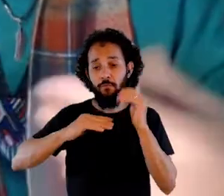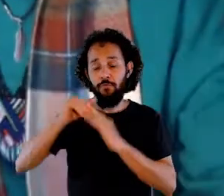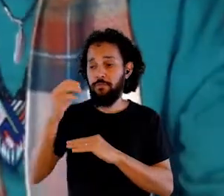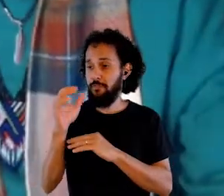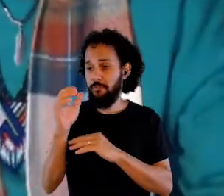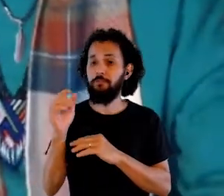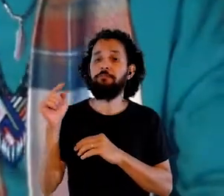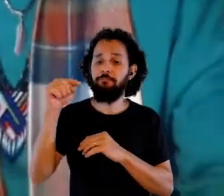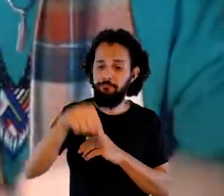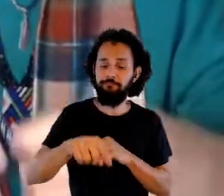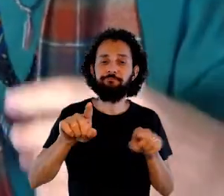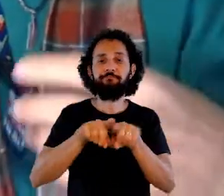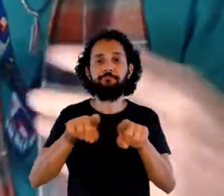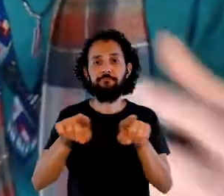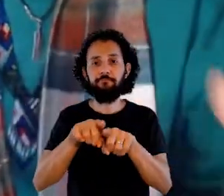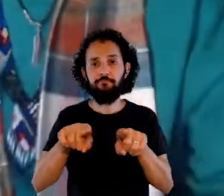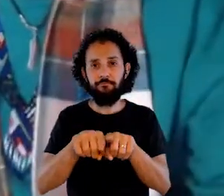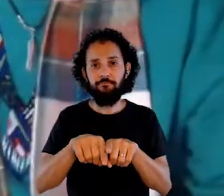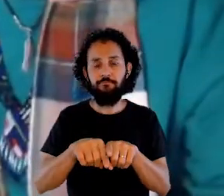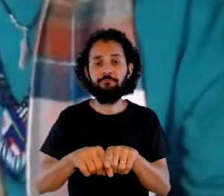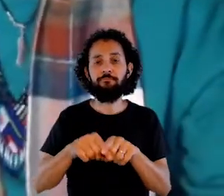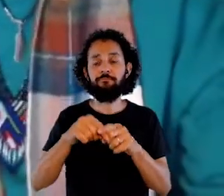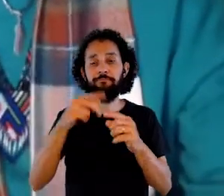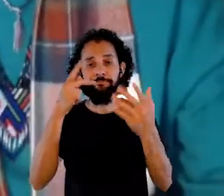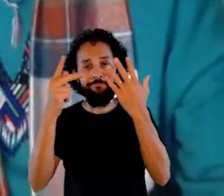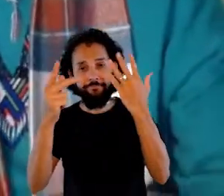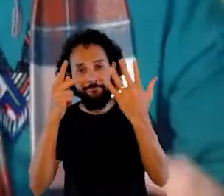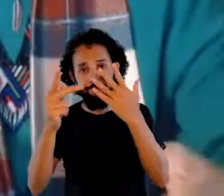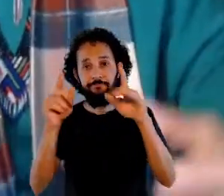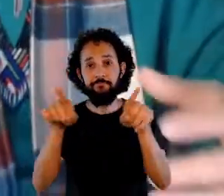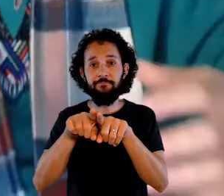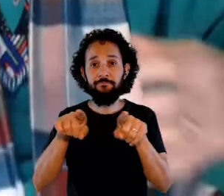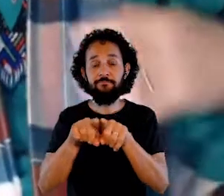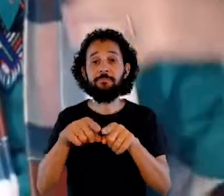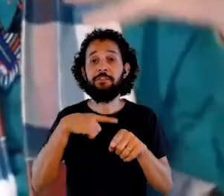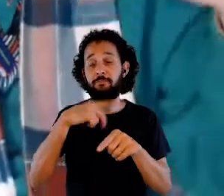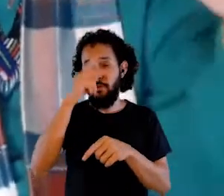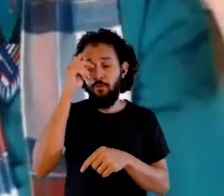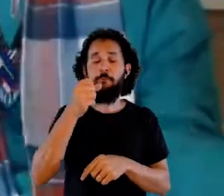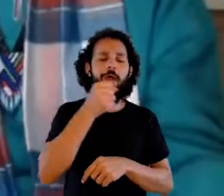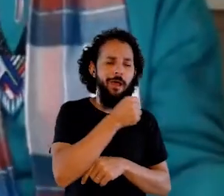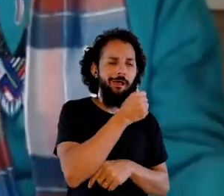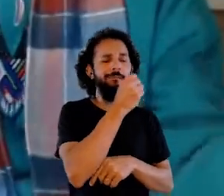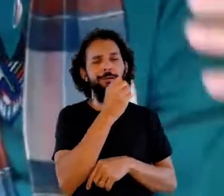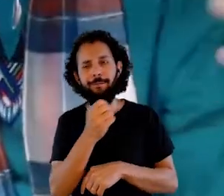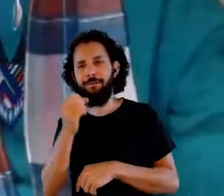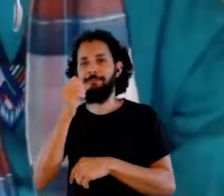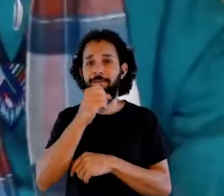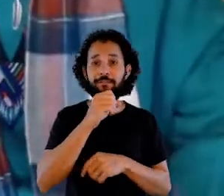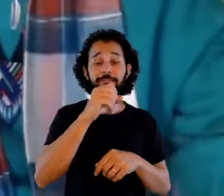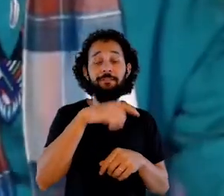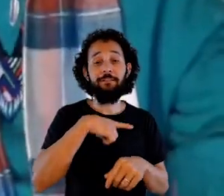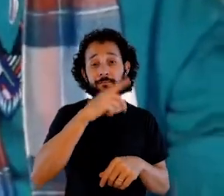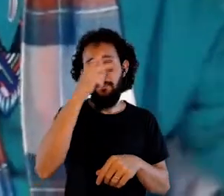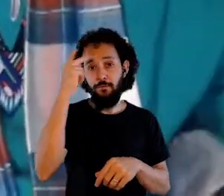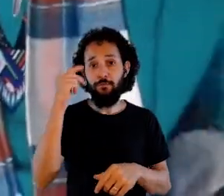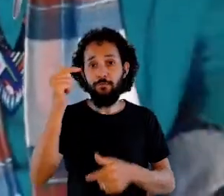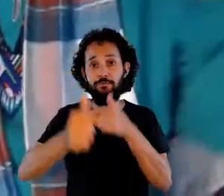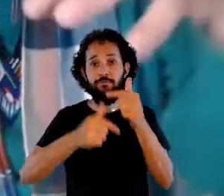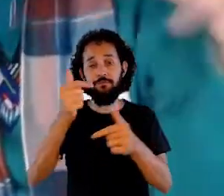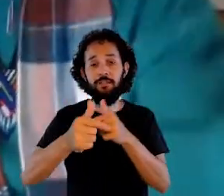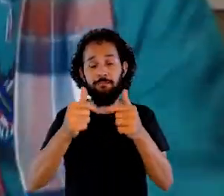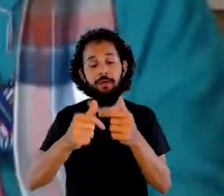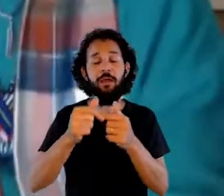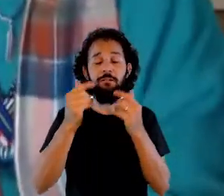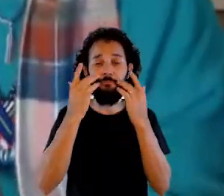neurocientistas, psiquiatras, daí apareceram os cantores, aí apareceram as pessoas que faziam trabalho cênico, de dança, então, não sei o quê. Então,